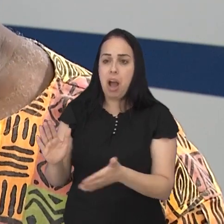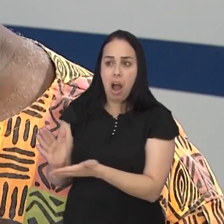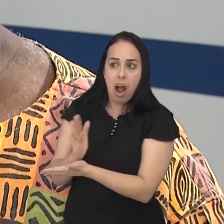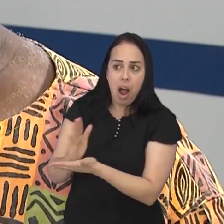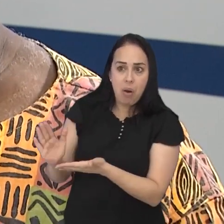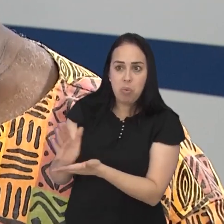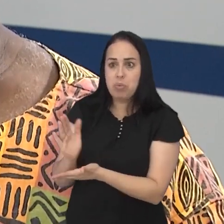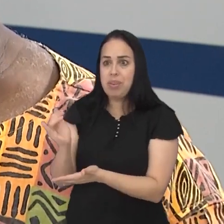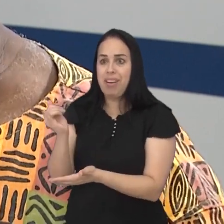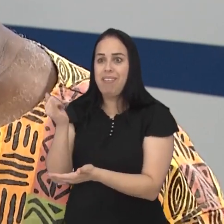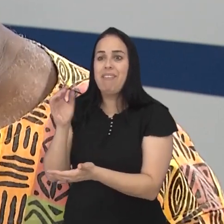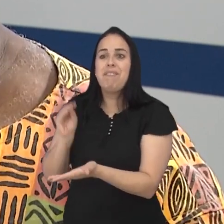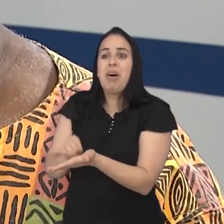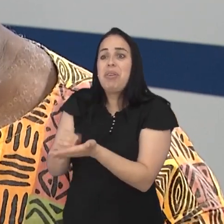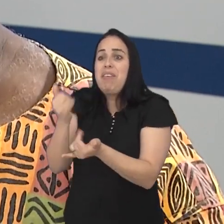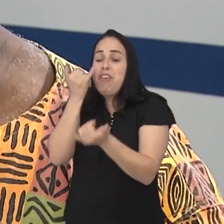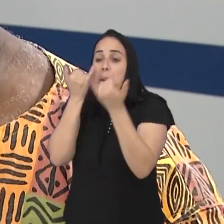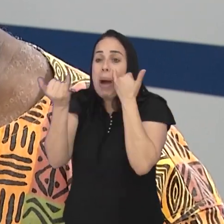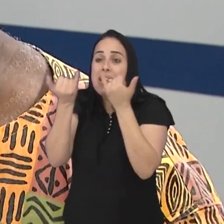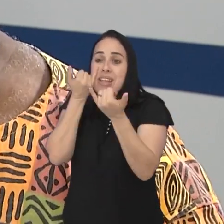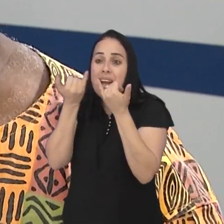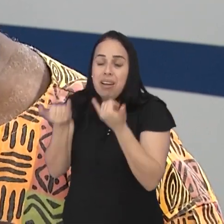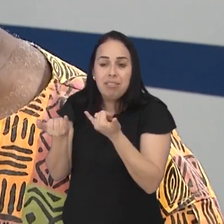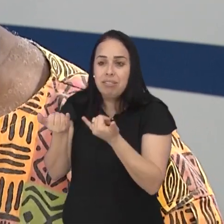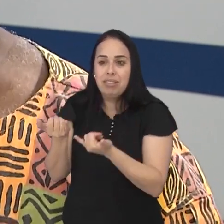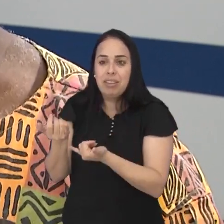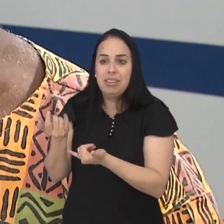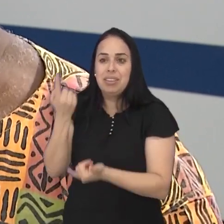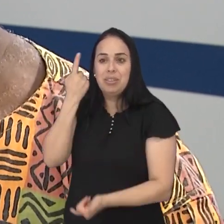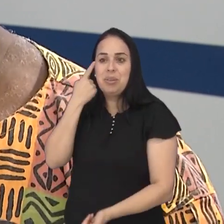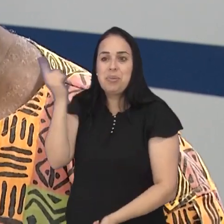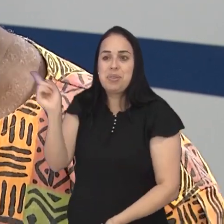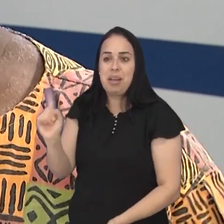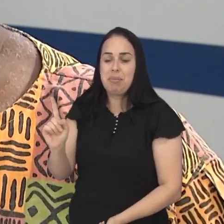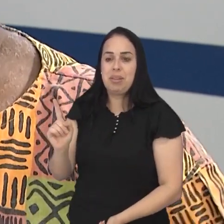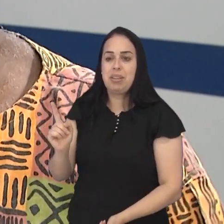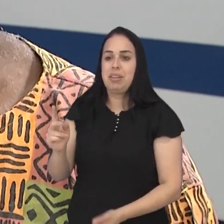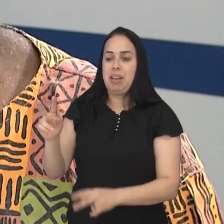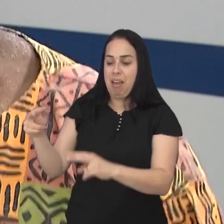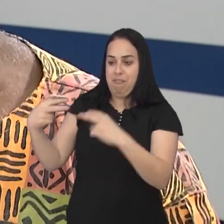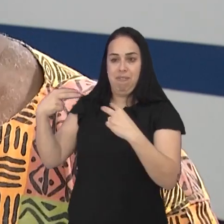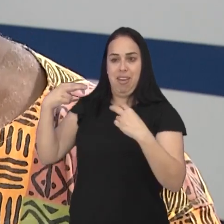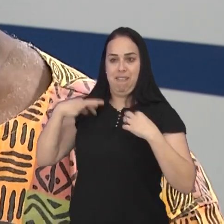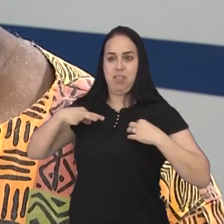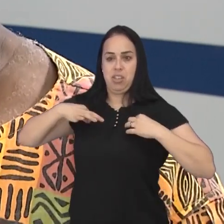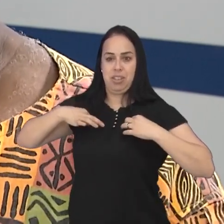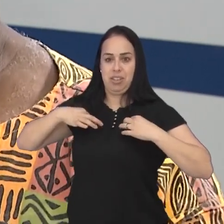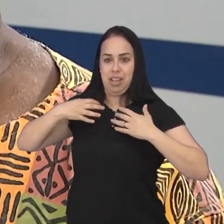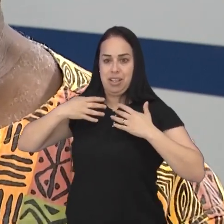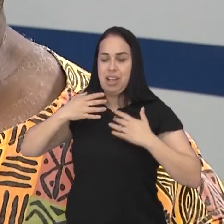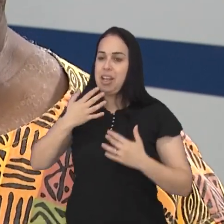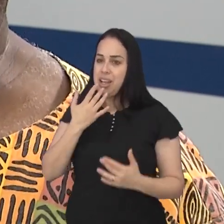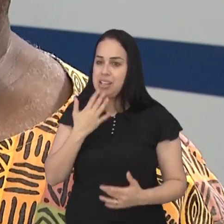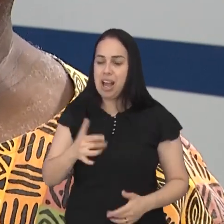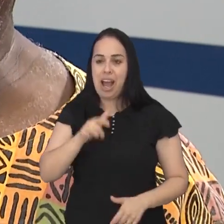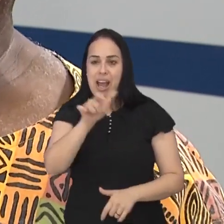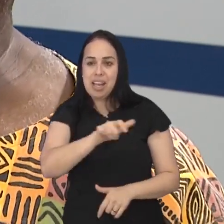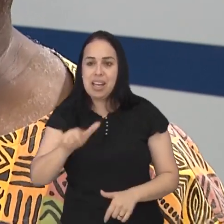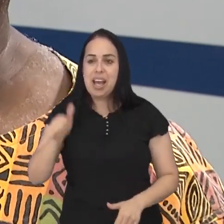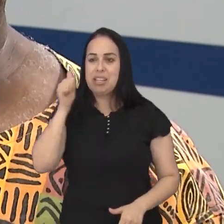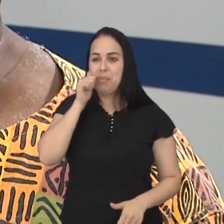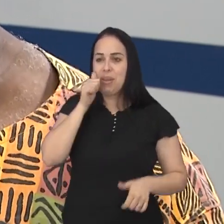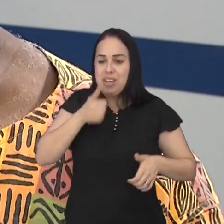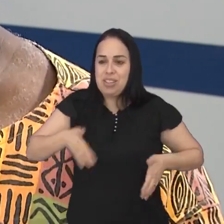tem aqueles que é mal informado. Muitas vezes a pessoa é desinformada. Quando vê a gente vestido assim, as